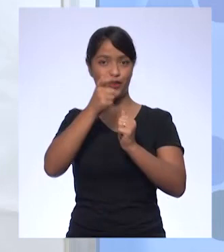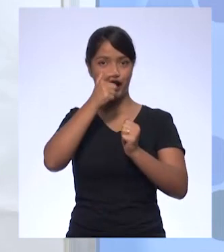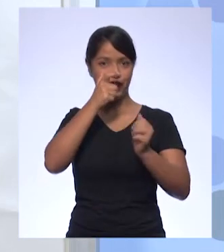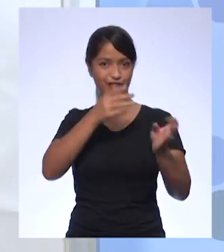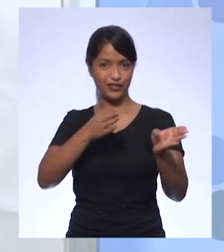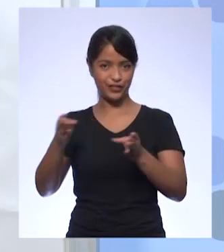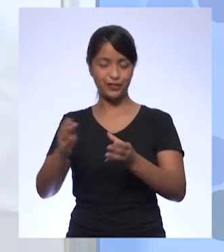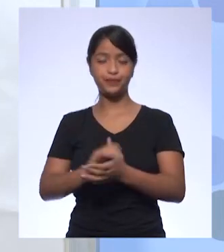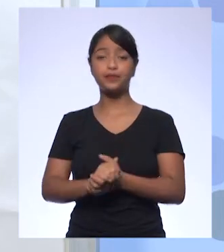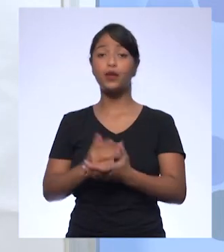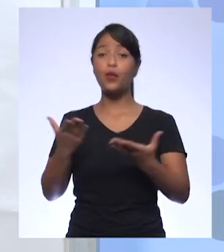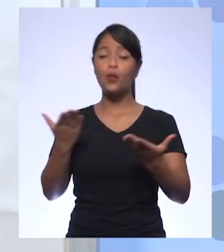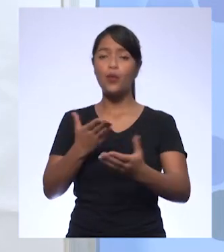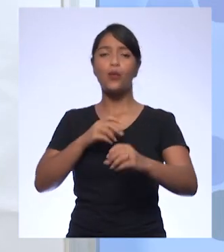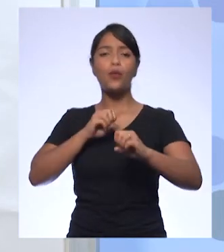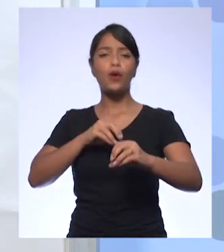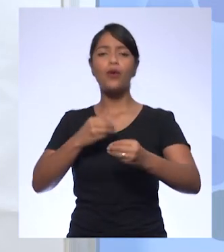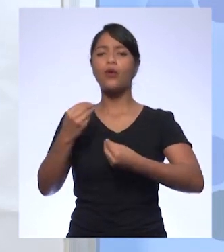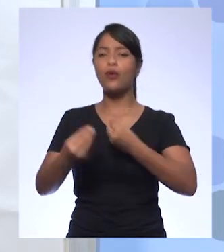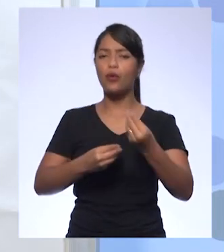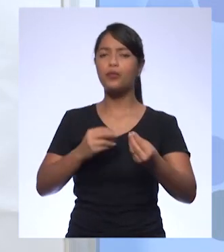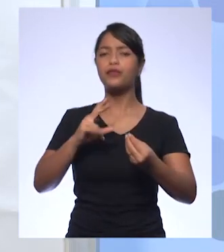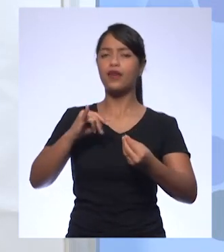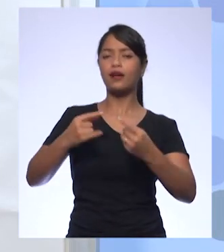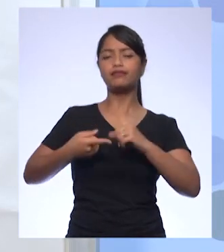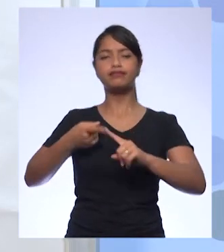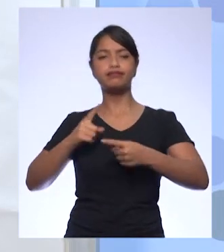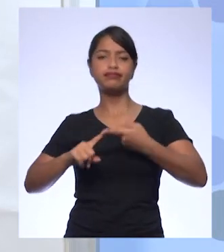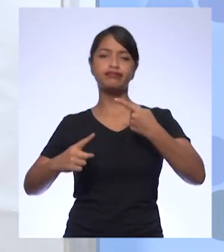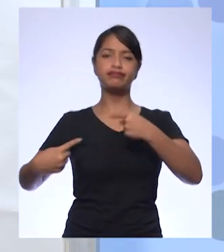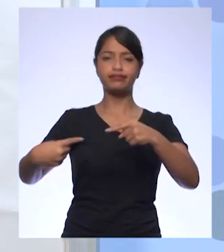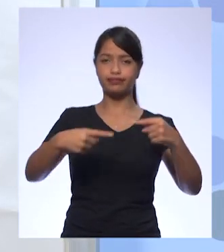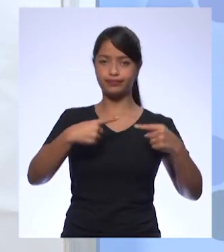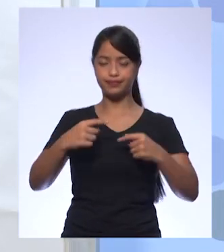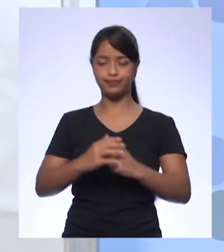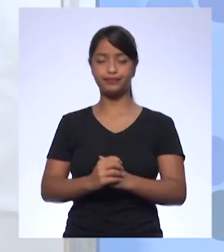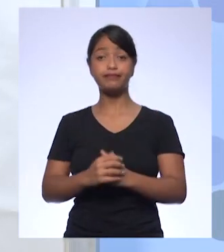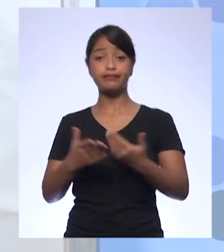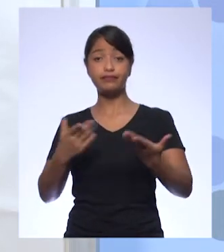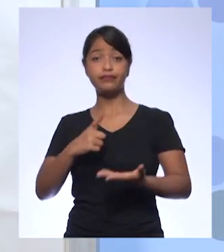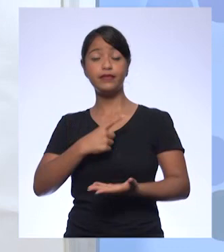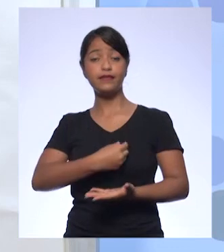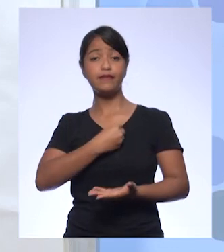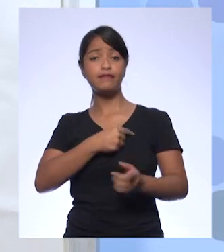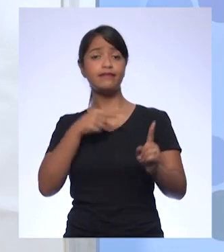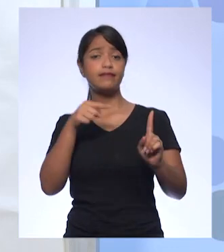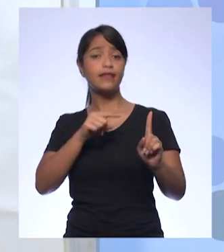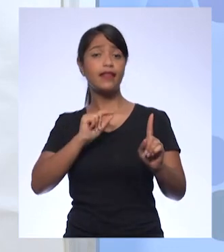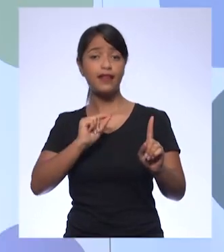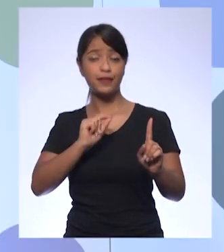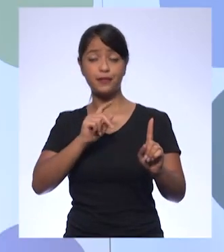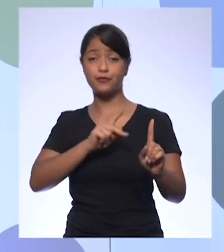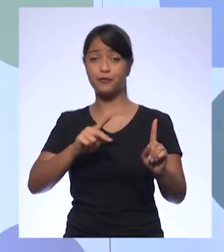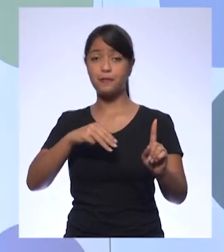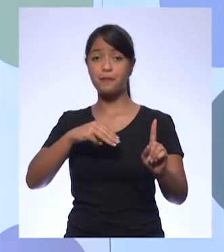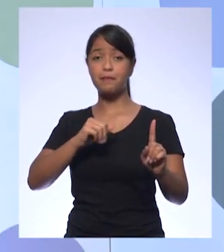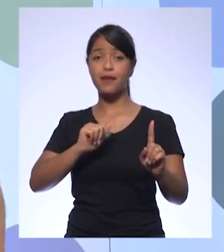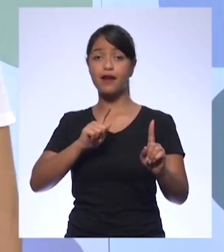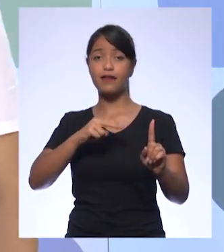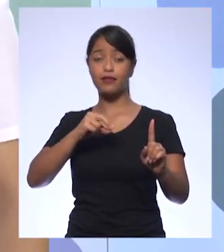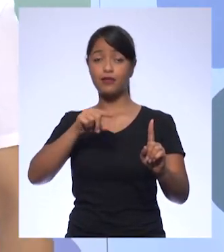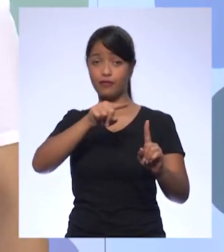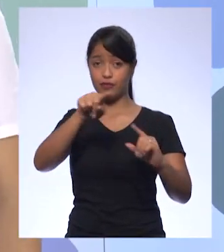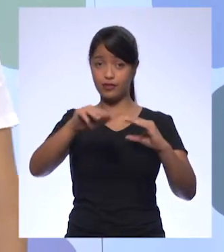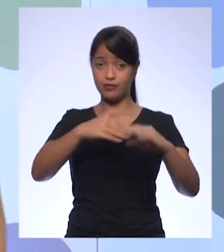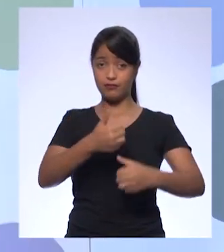conversada também, tá bom? E temos aqui para interagir com vocês no chat o nosso querido professor Magno. É isso